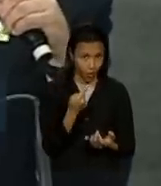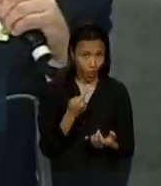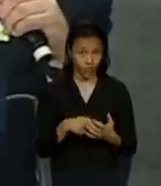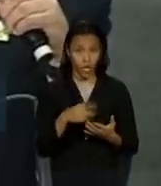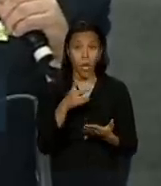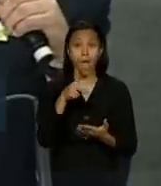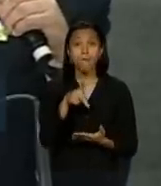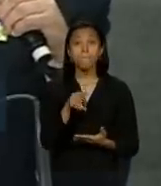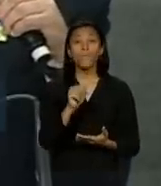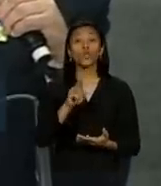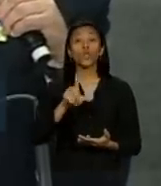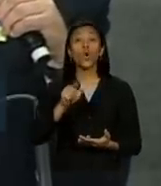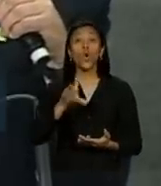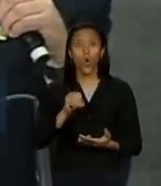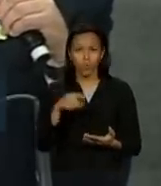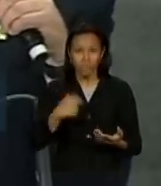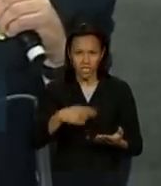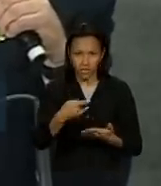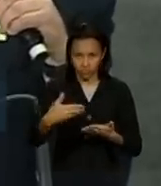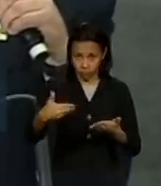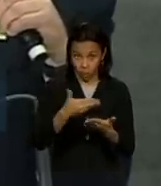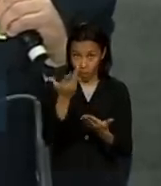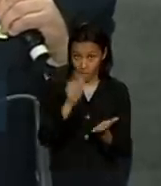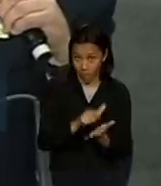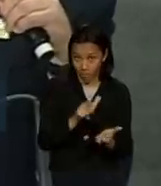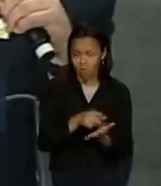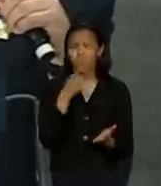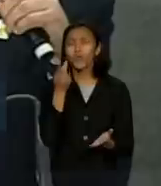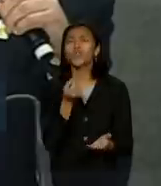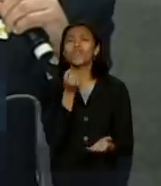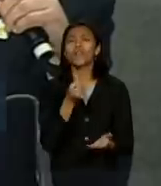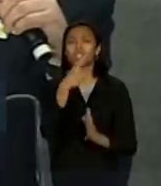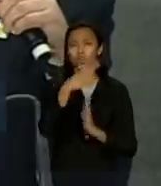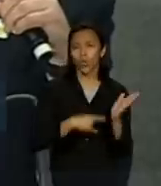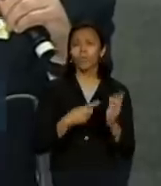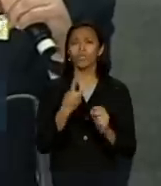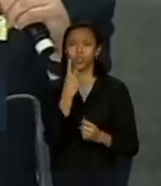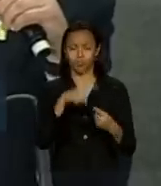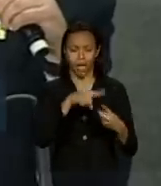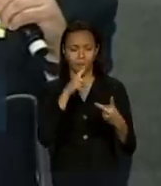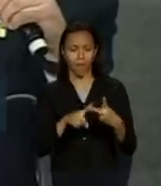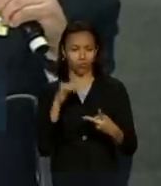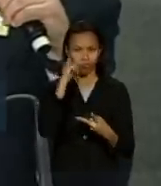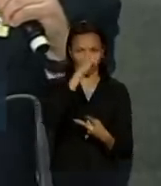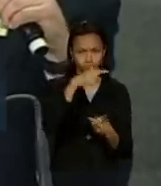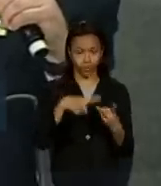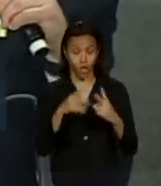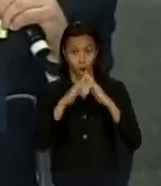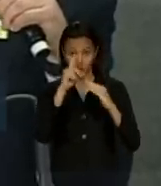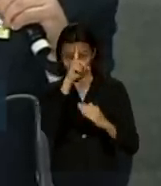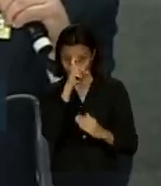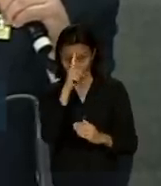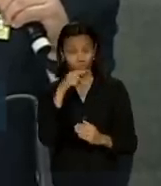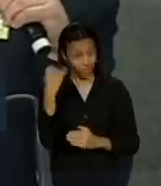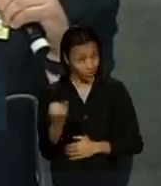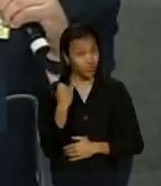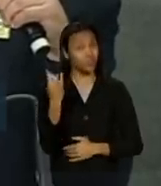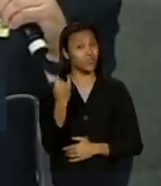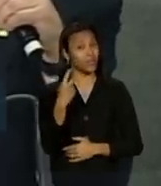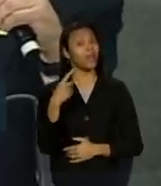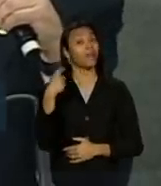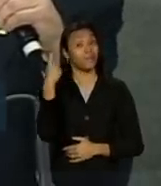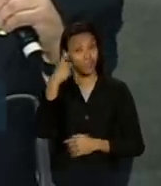tem que ter protocolos Tá certo eu toco nesses dois pontos né porque quando trata da nossa vida a gente se preocupa com isso tá certo